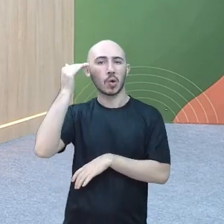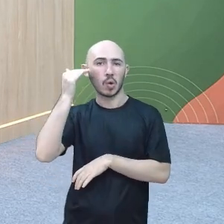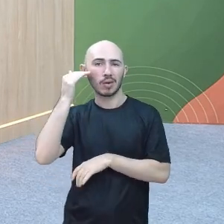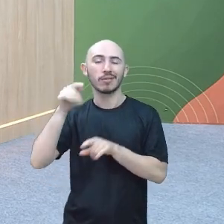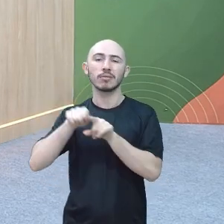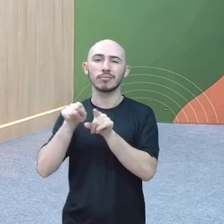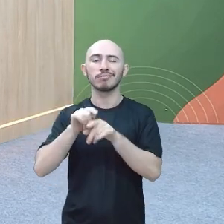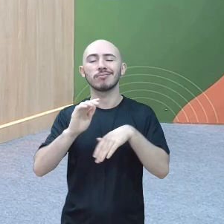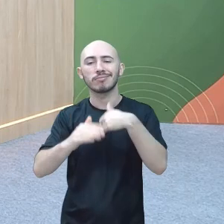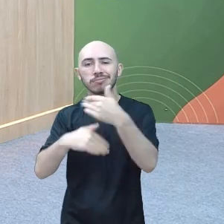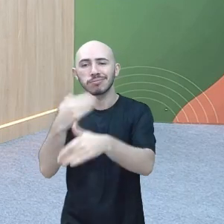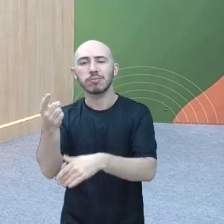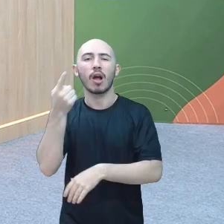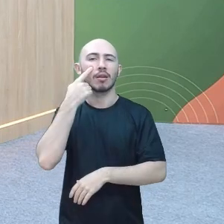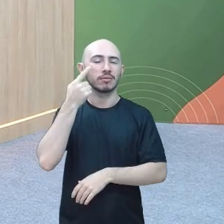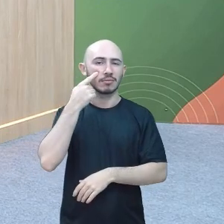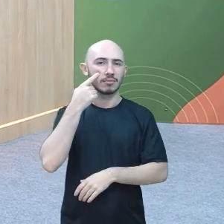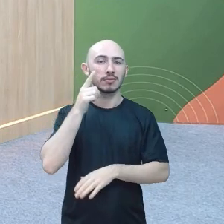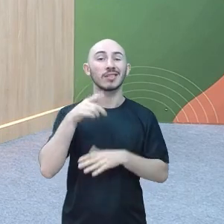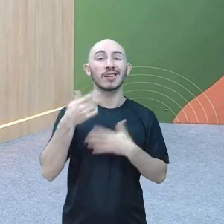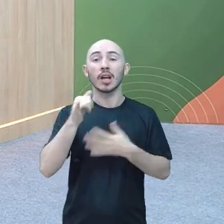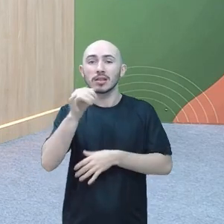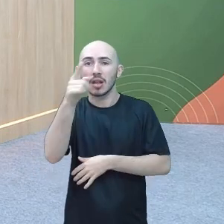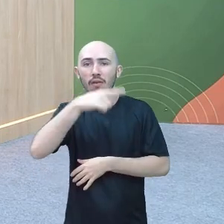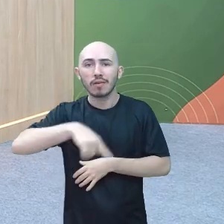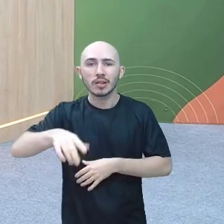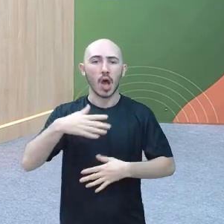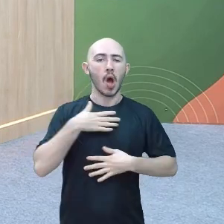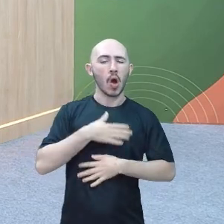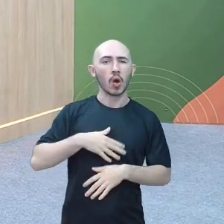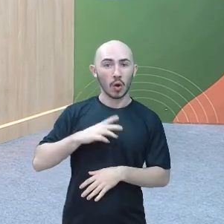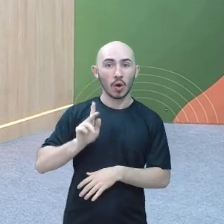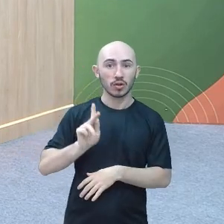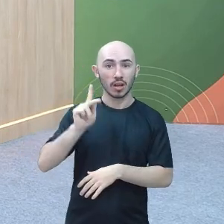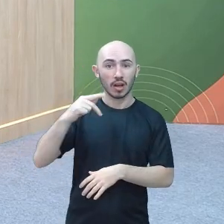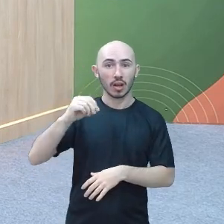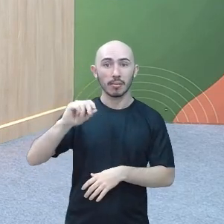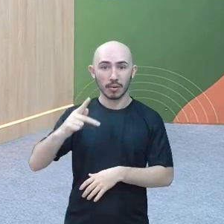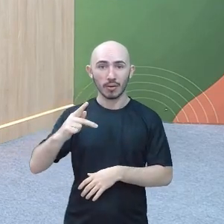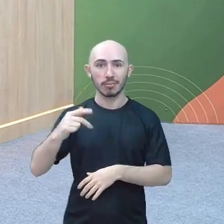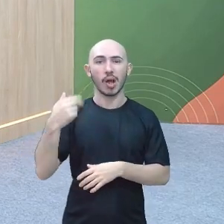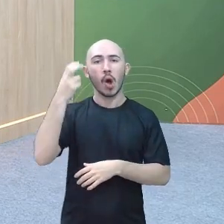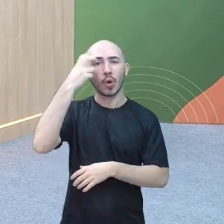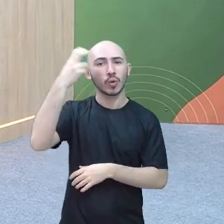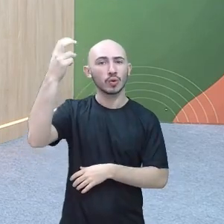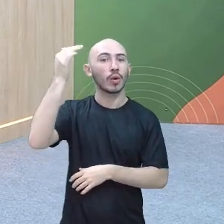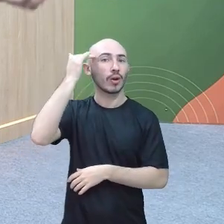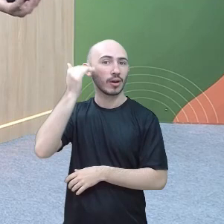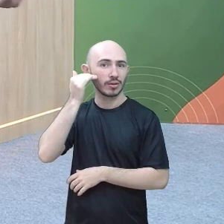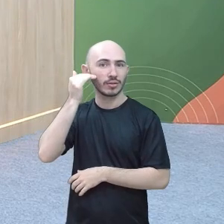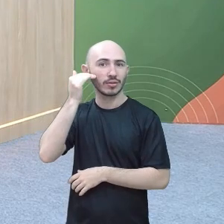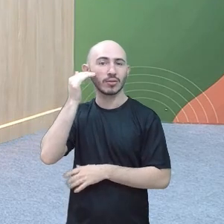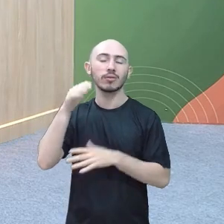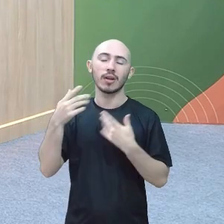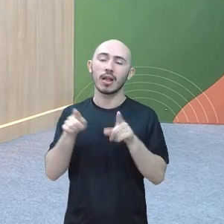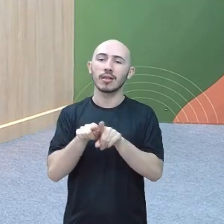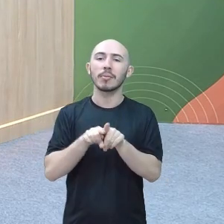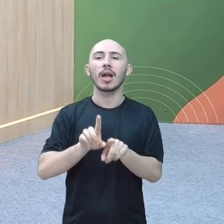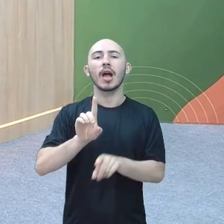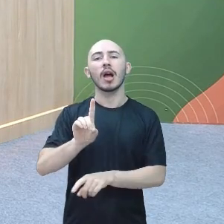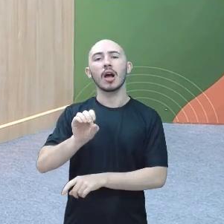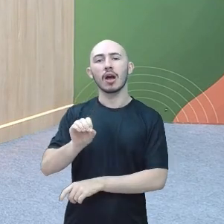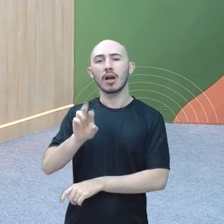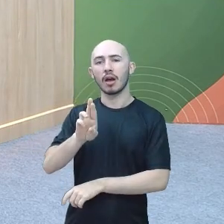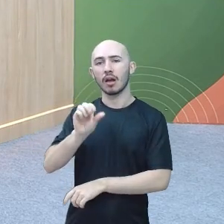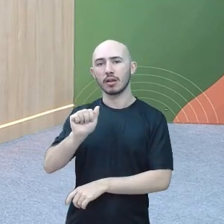mas para você que curte o K-pop, que gosta da cultura da Coreia do Sul, ou os doramas, né? Não